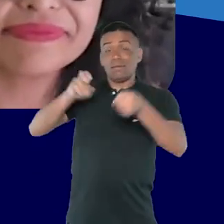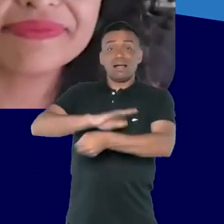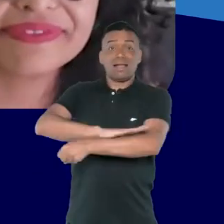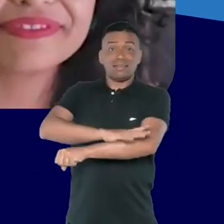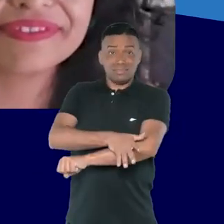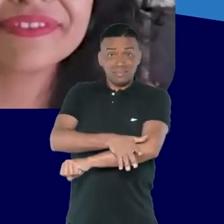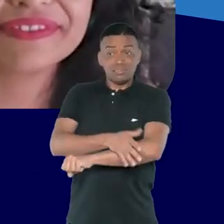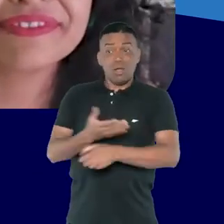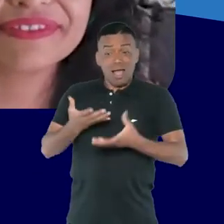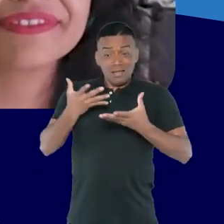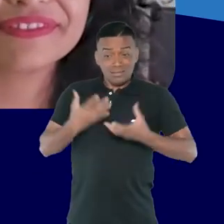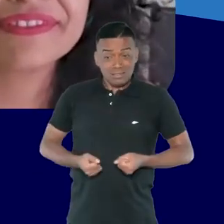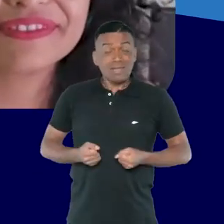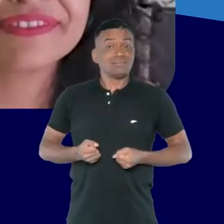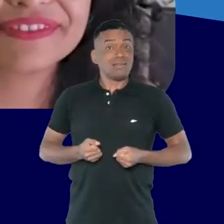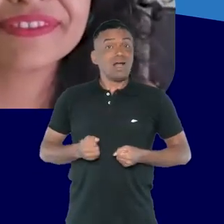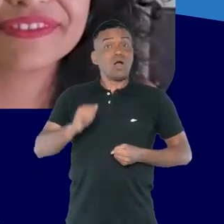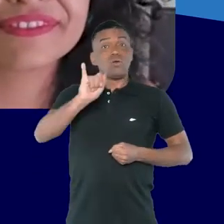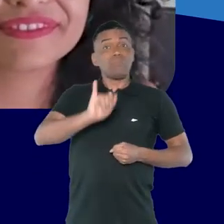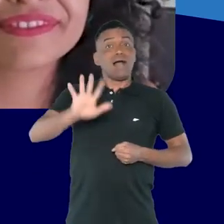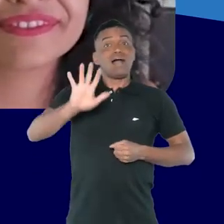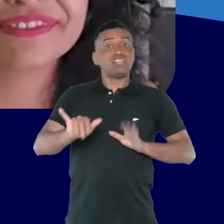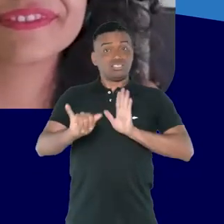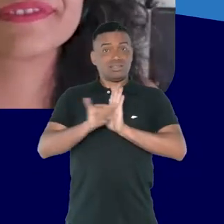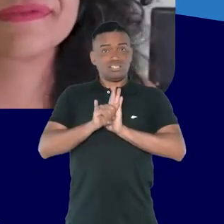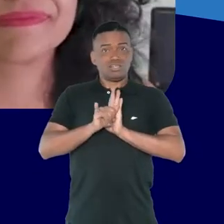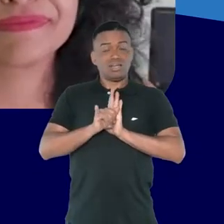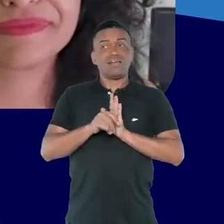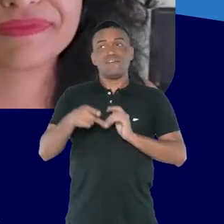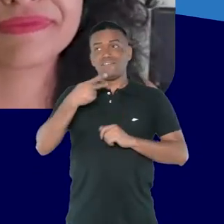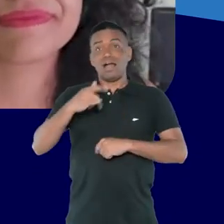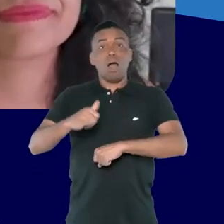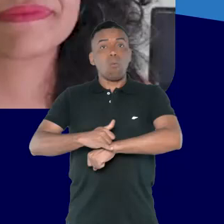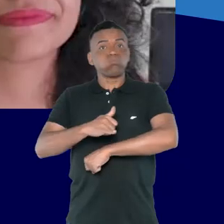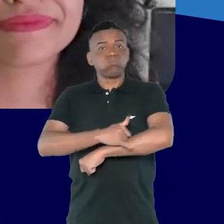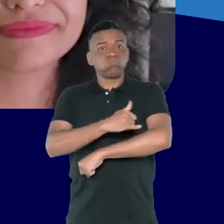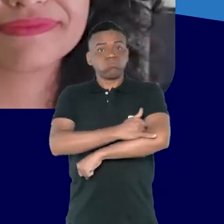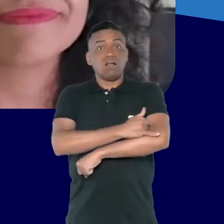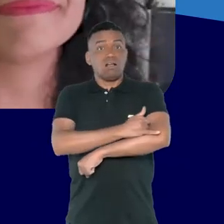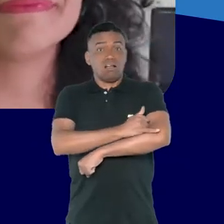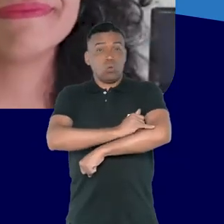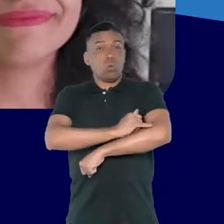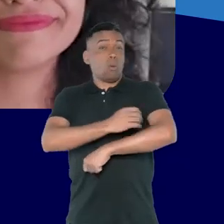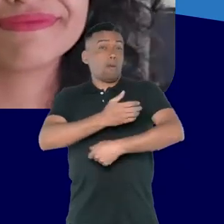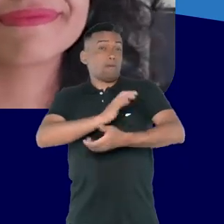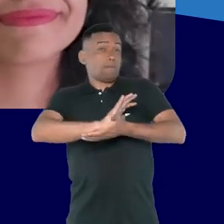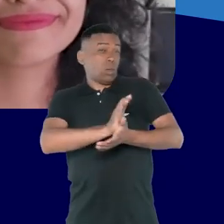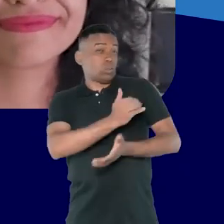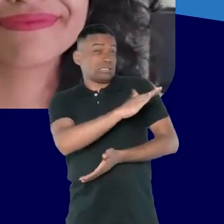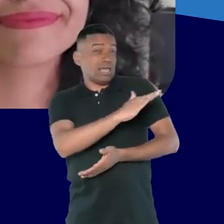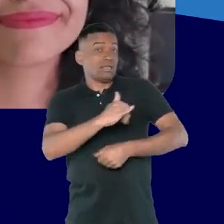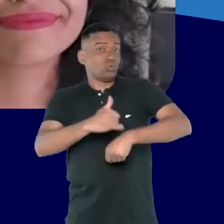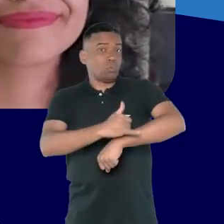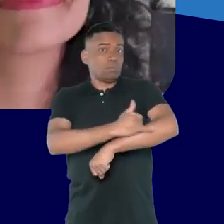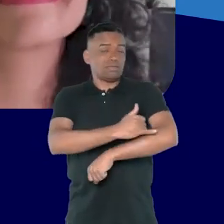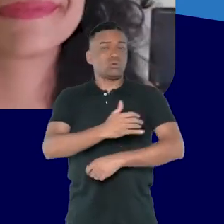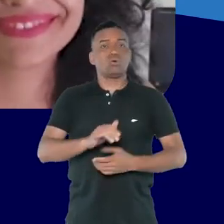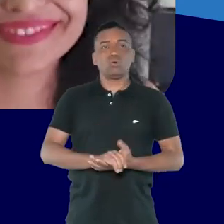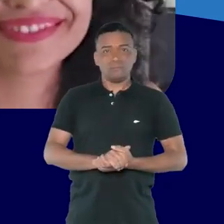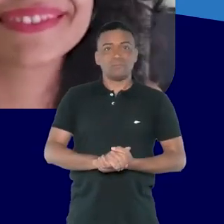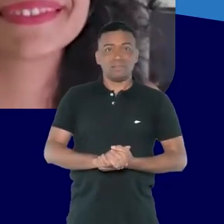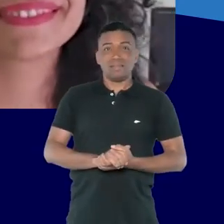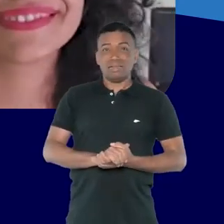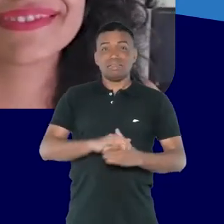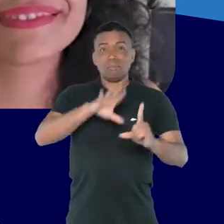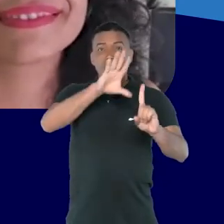falar com os jovens, né? Você fala de racismo, você fala de aceitação da própria imagem, você fala de gordofobia,